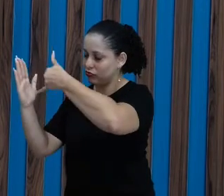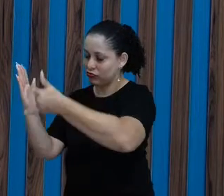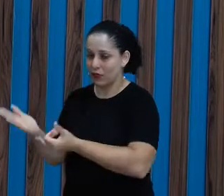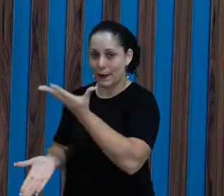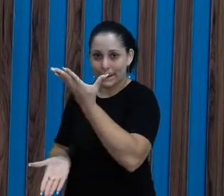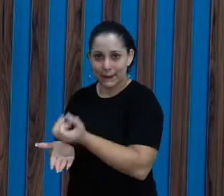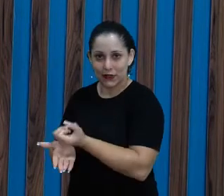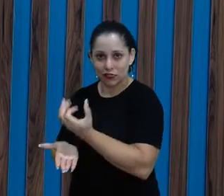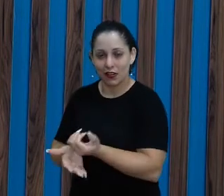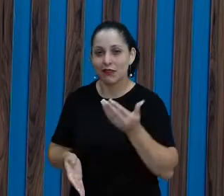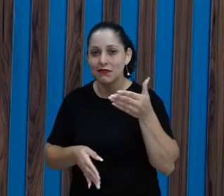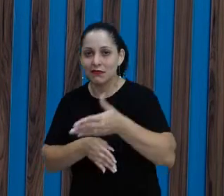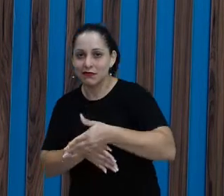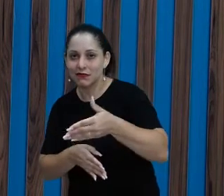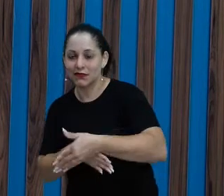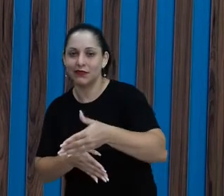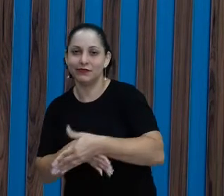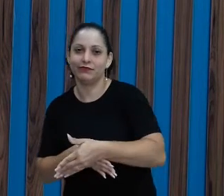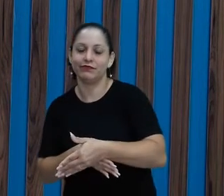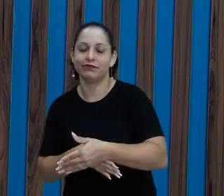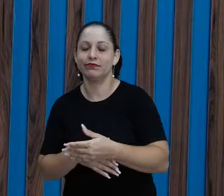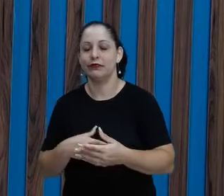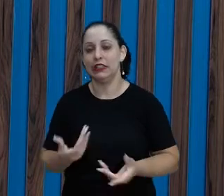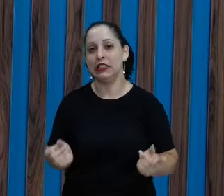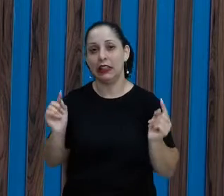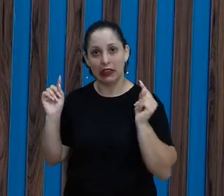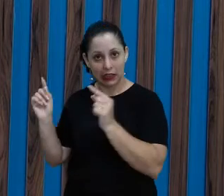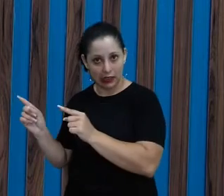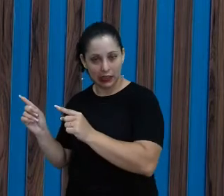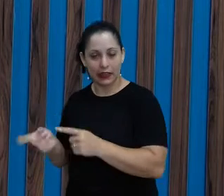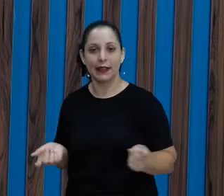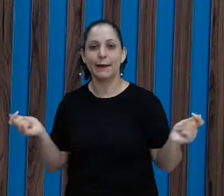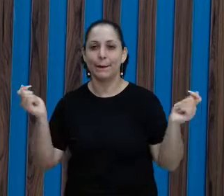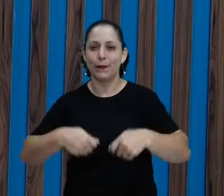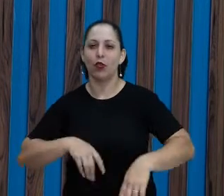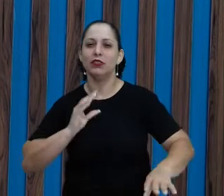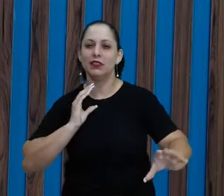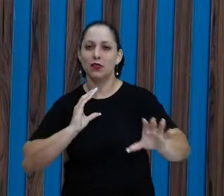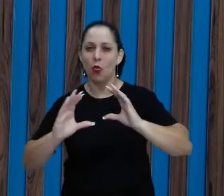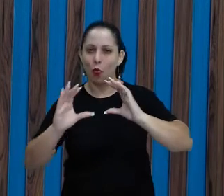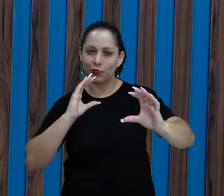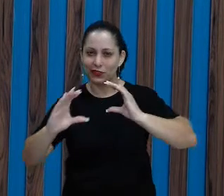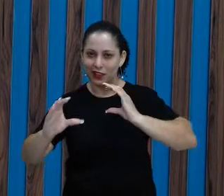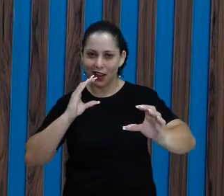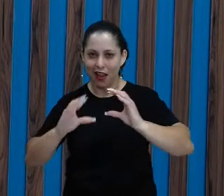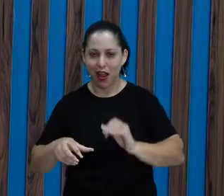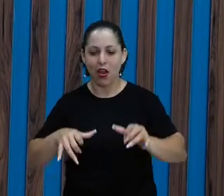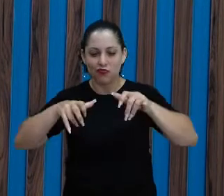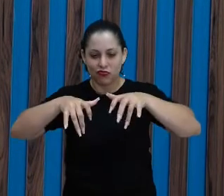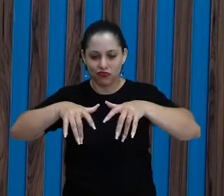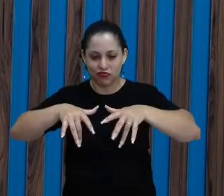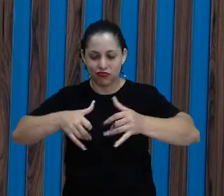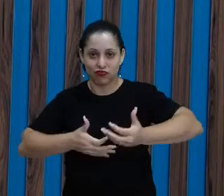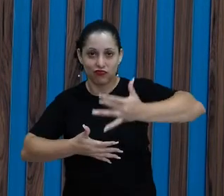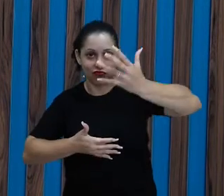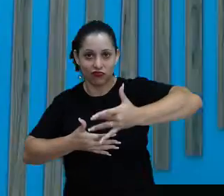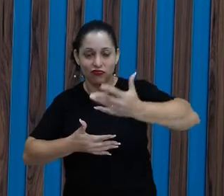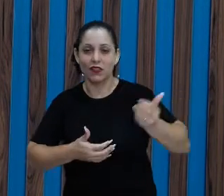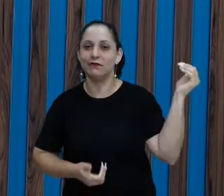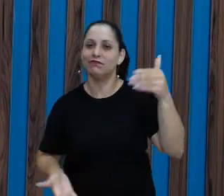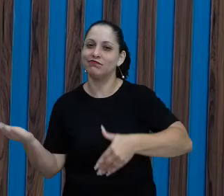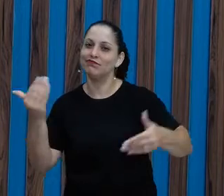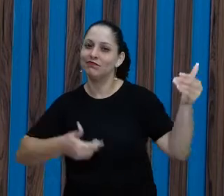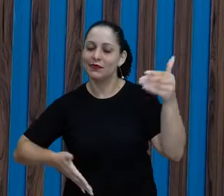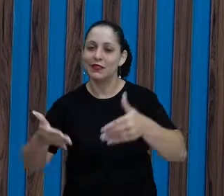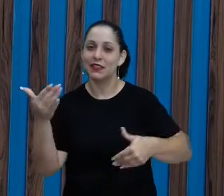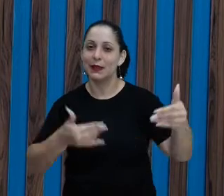vocês podem fazer aí o download, é através dele que vocês podem se comunicar com a gente. Então, vocês vão poder lá utilizar o